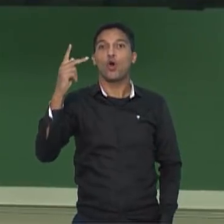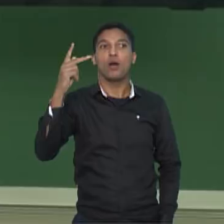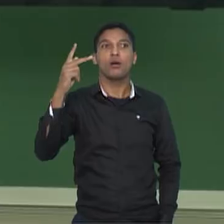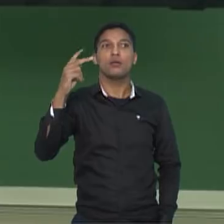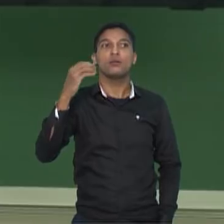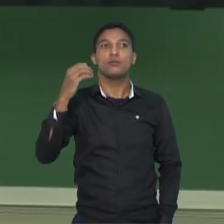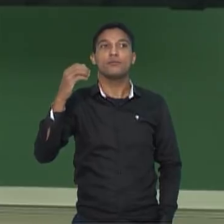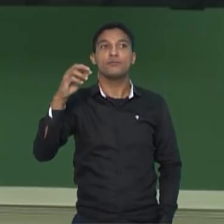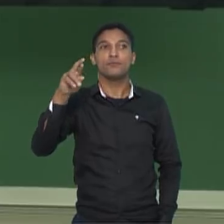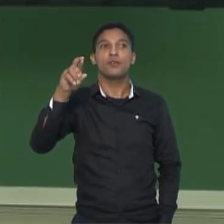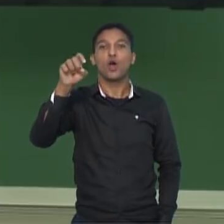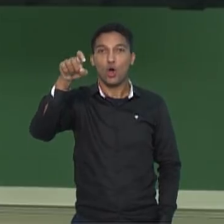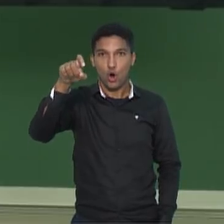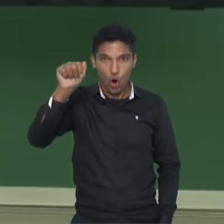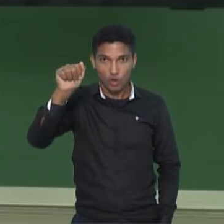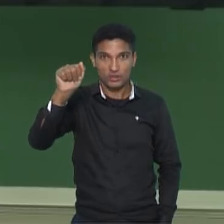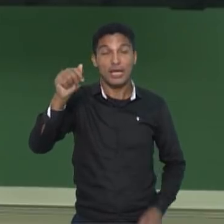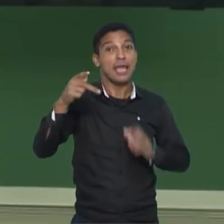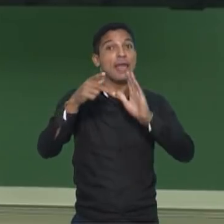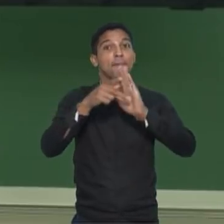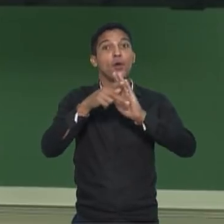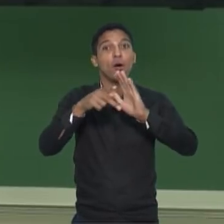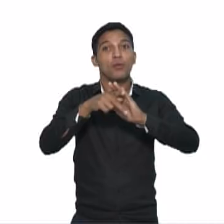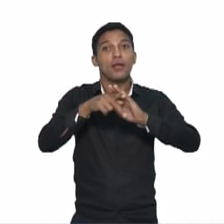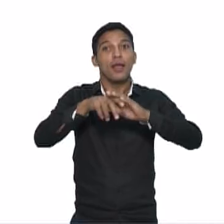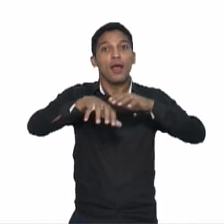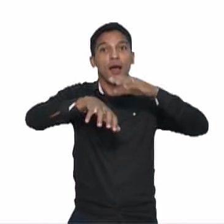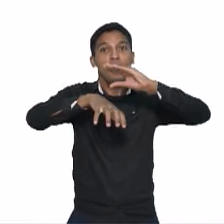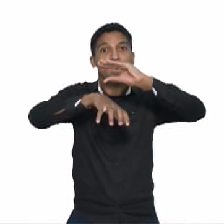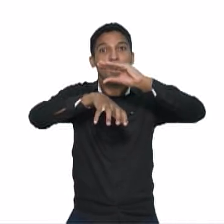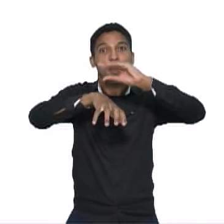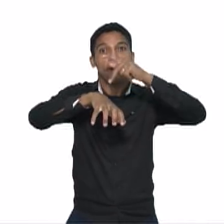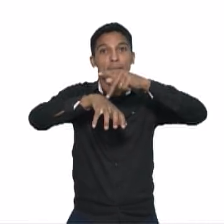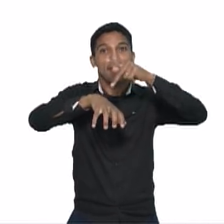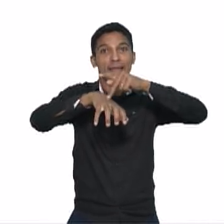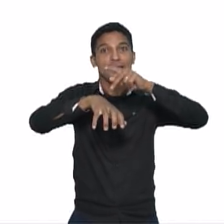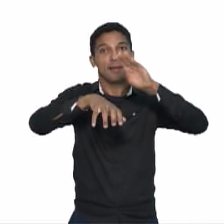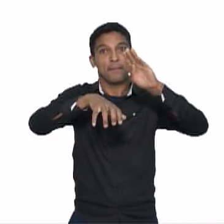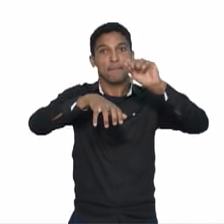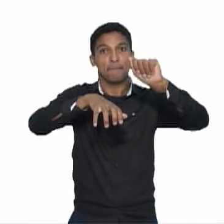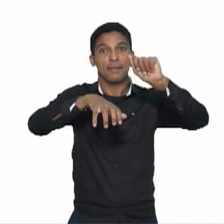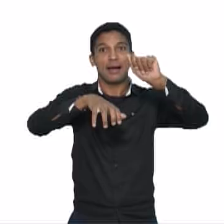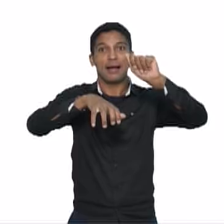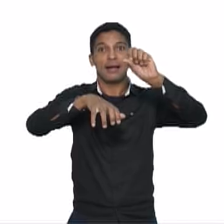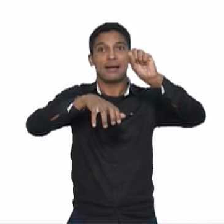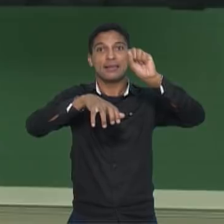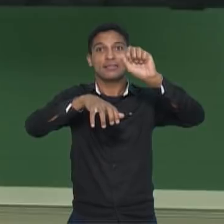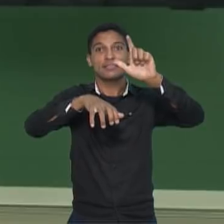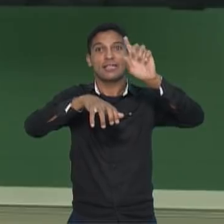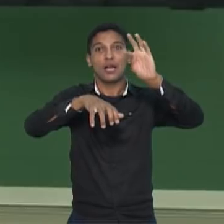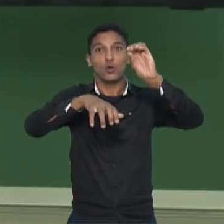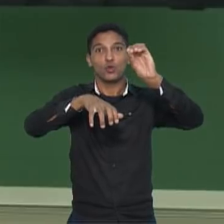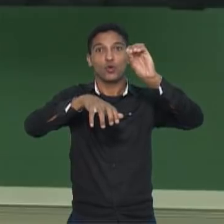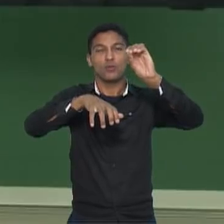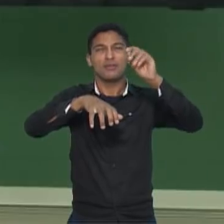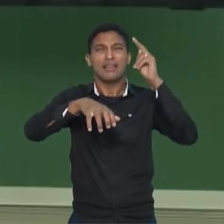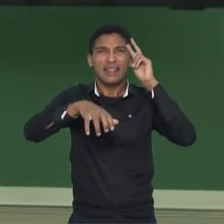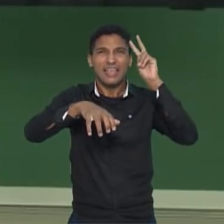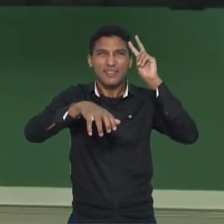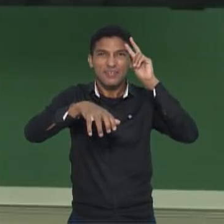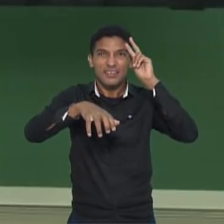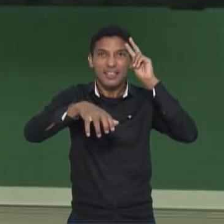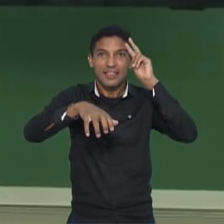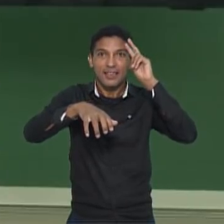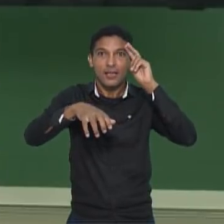um exemplo de qual rocha? Da rocha magmática extrusiva. Lembram que ela veio do derrame de